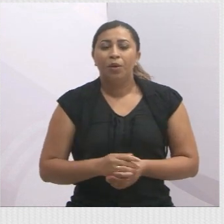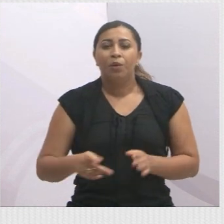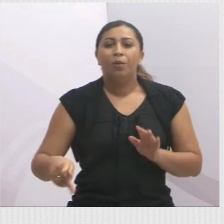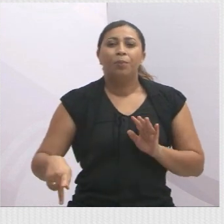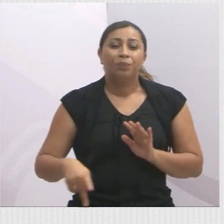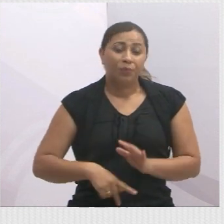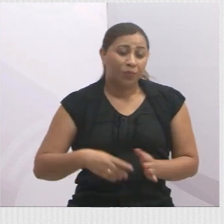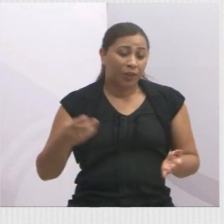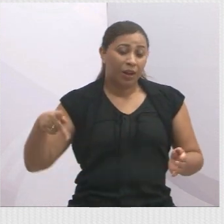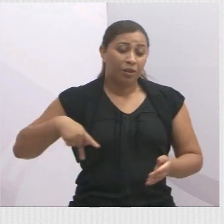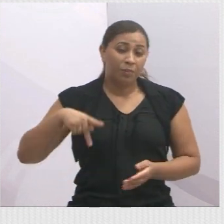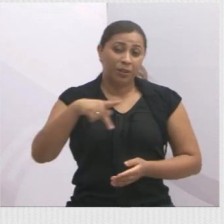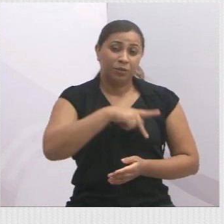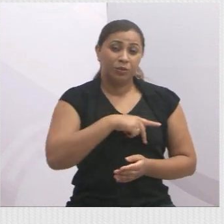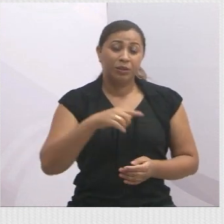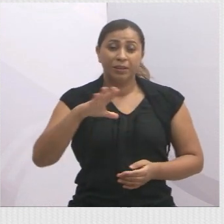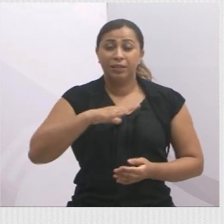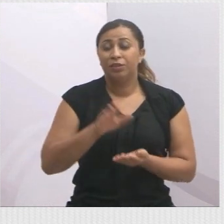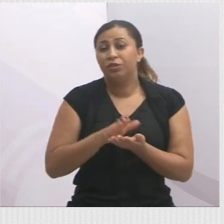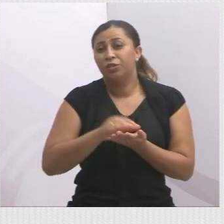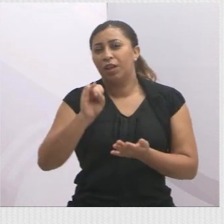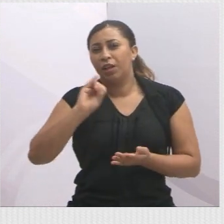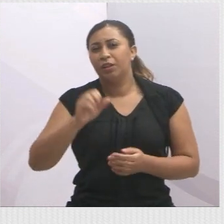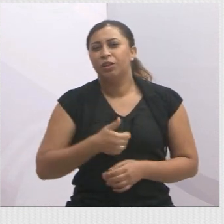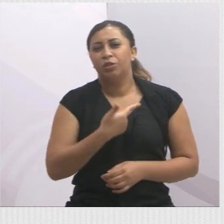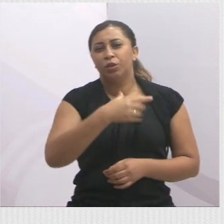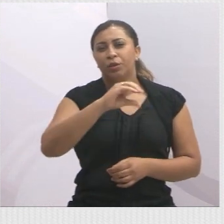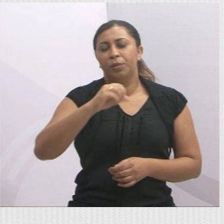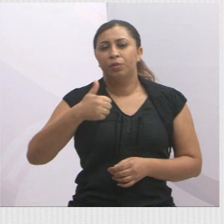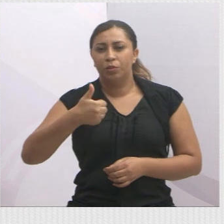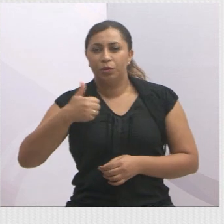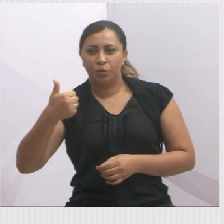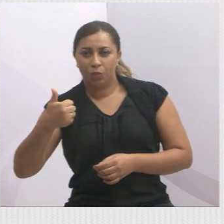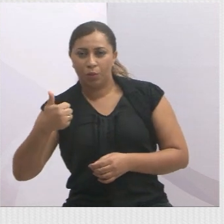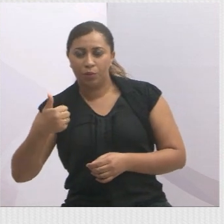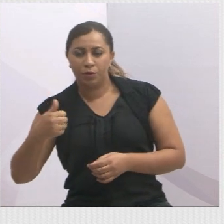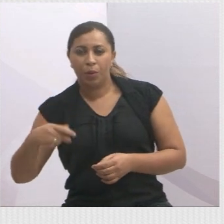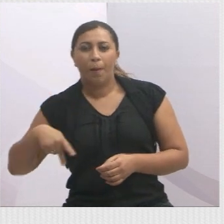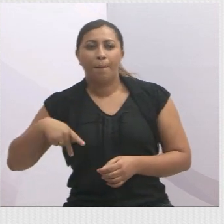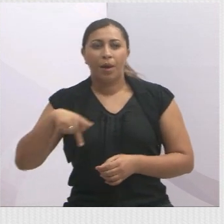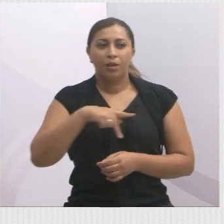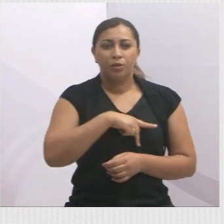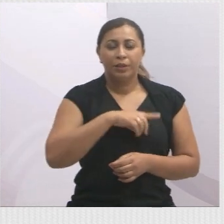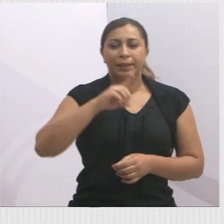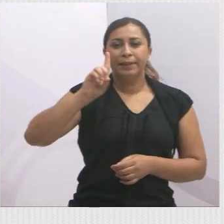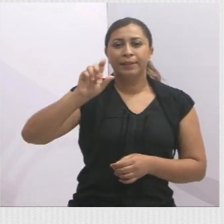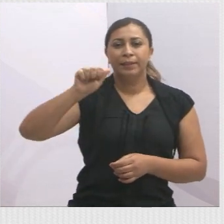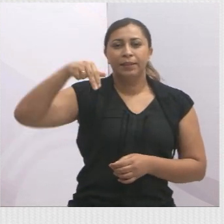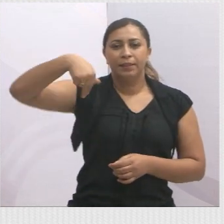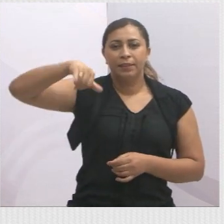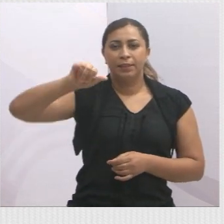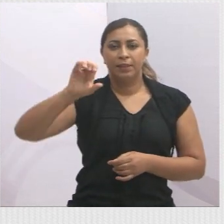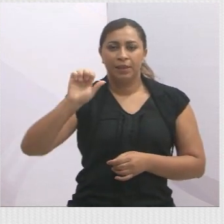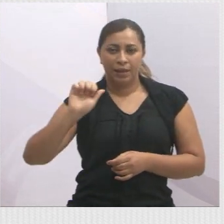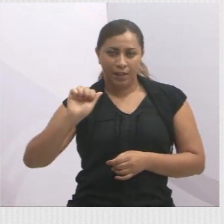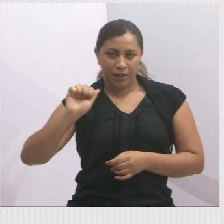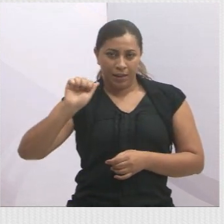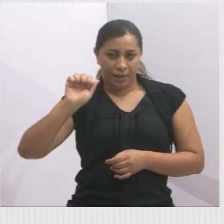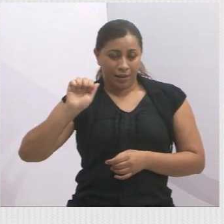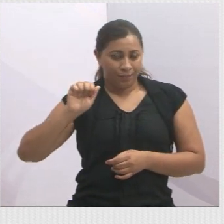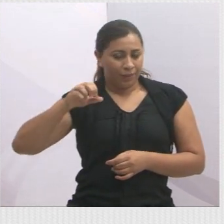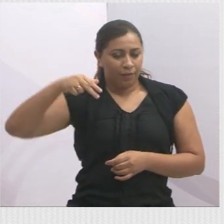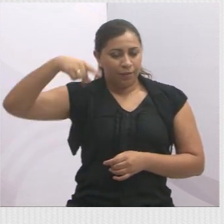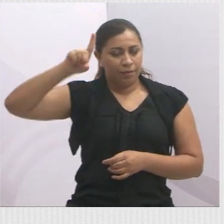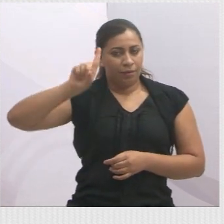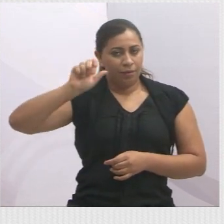Jacareí. No ano de 2011, sob a presidência do pastor Daniel José da Costa, foram construídas as congregações